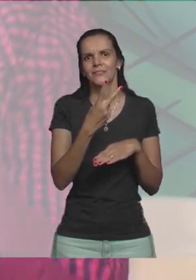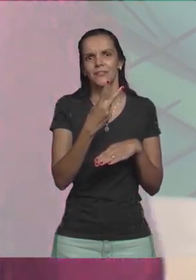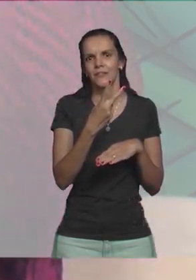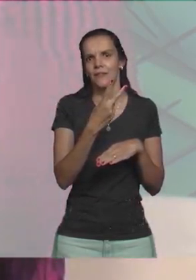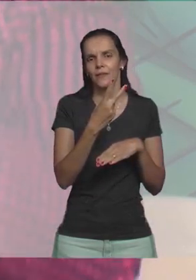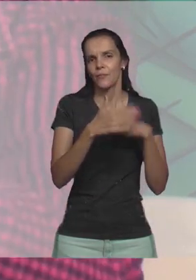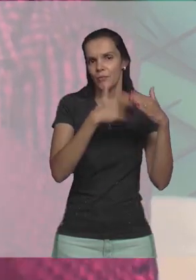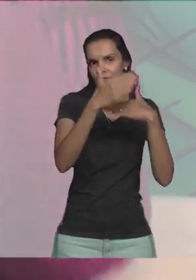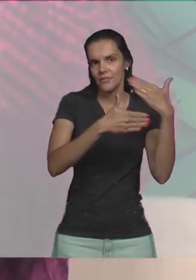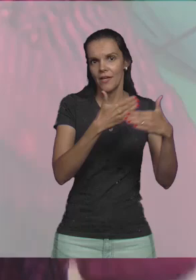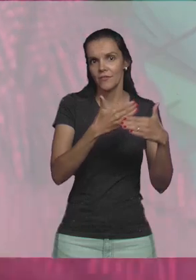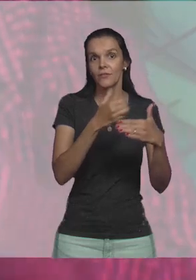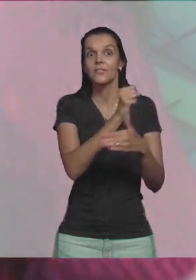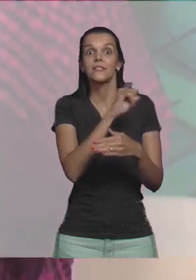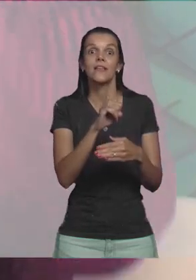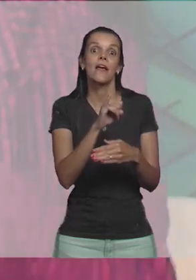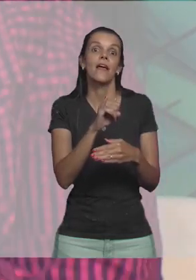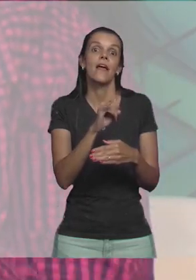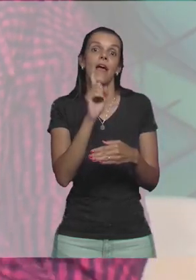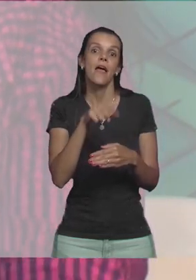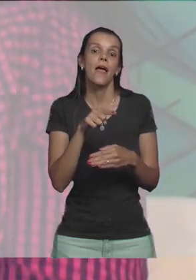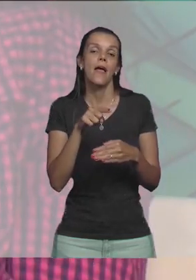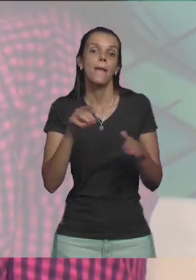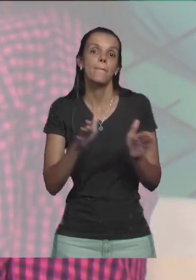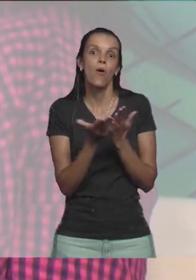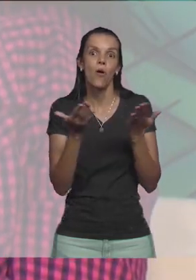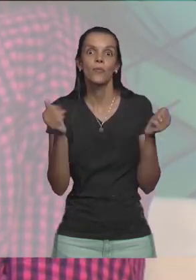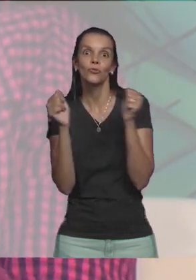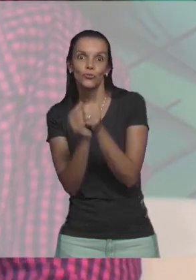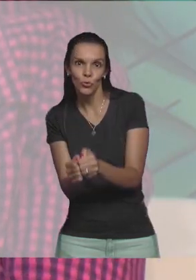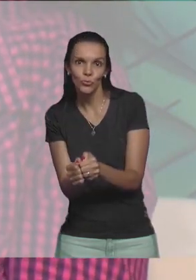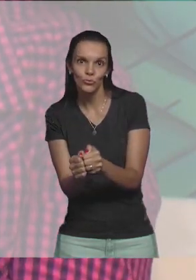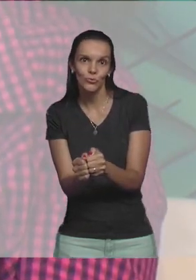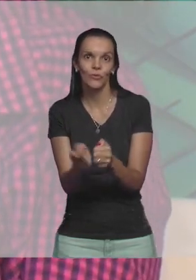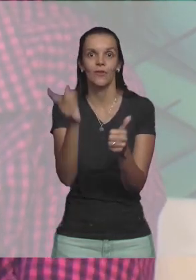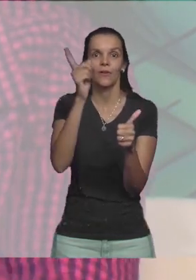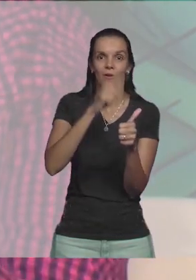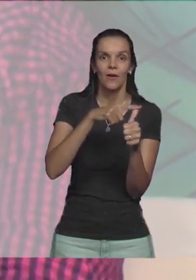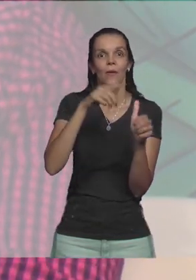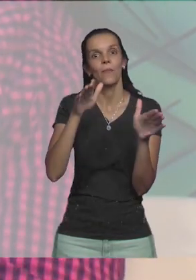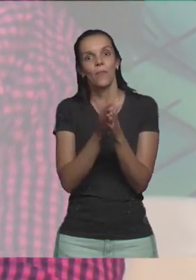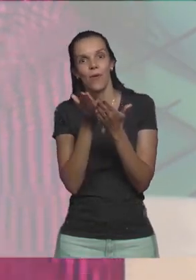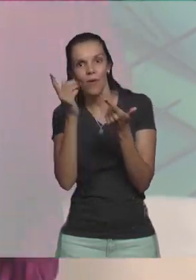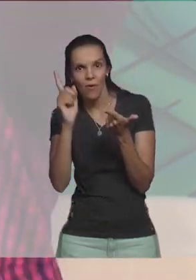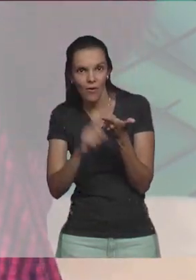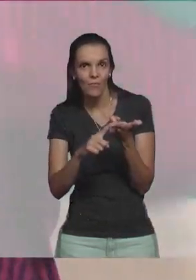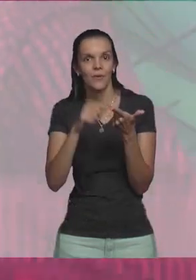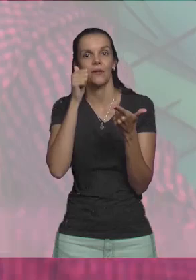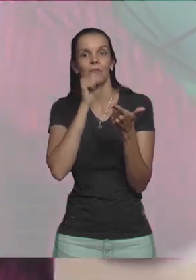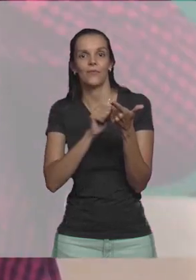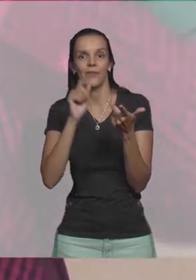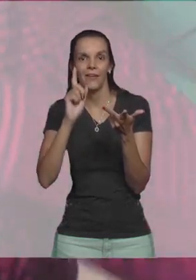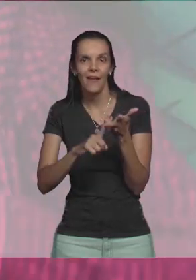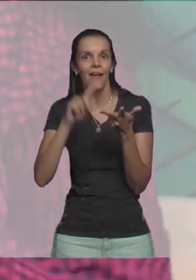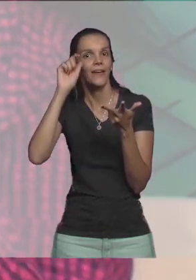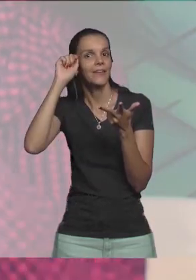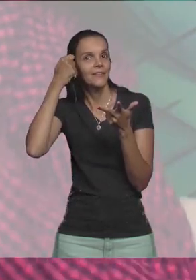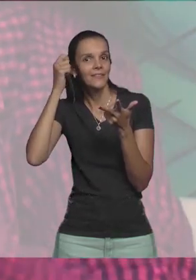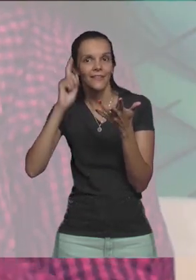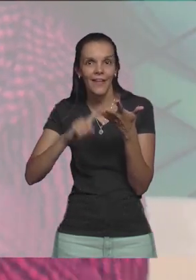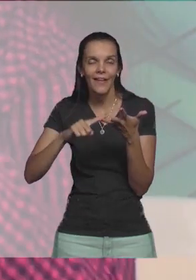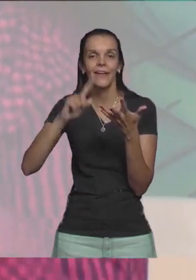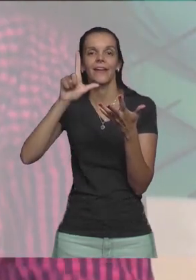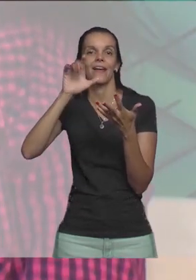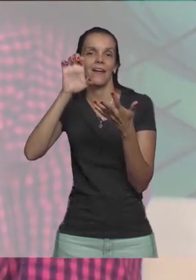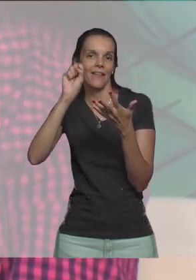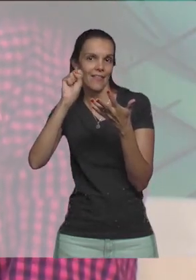você é pobre, as coisas elas vão cada vez diminuindo mais. Você é negra, você é mulher, você é pobre, você é lésbica, as coisas vão